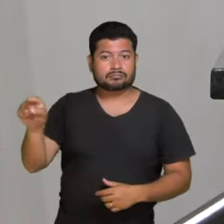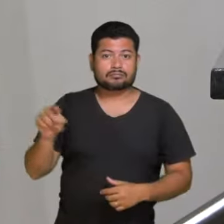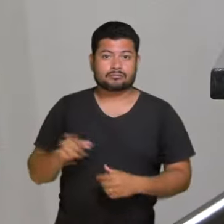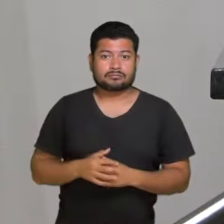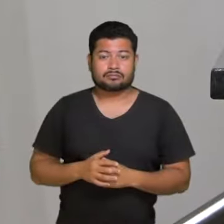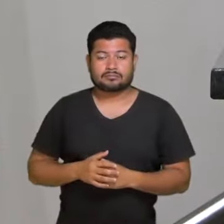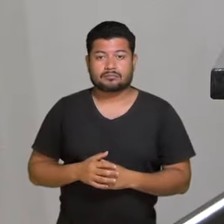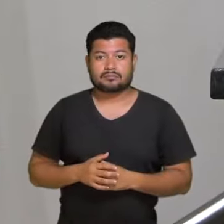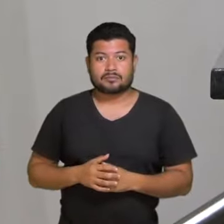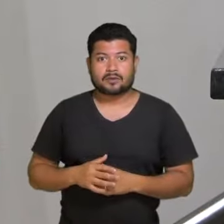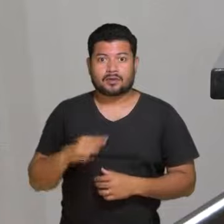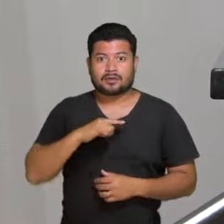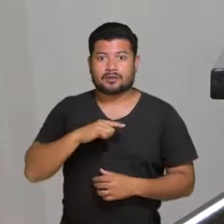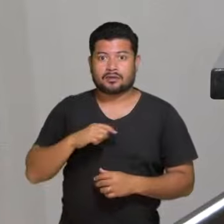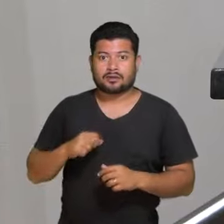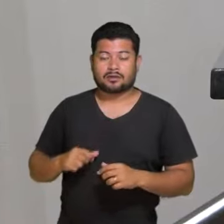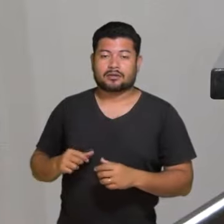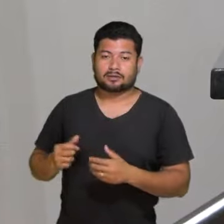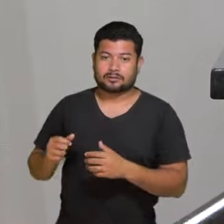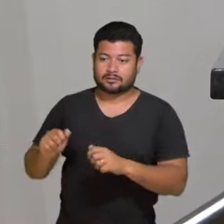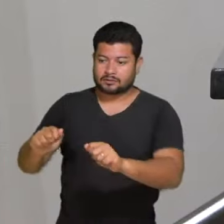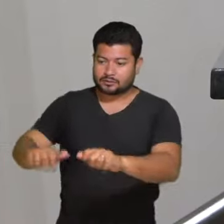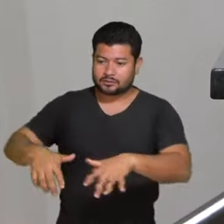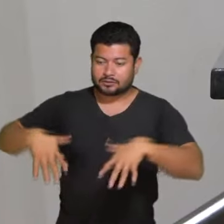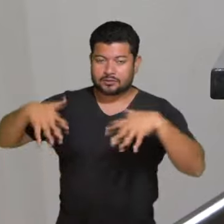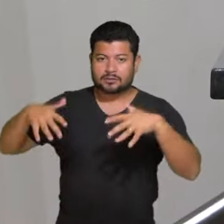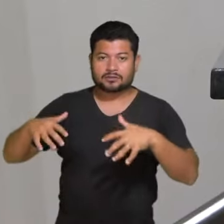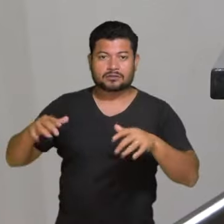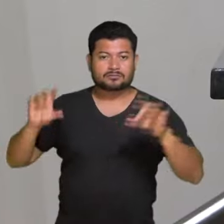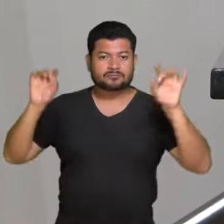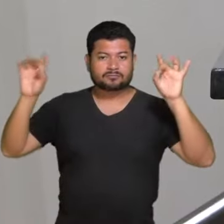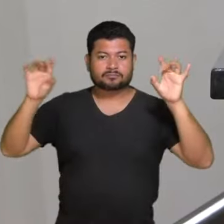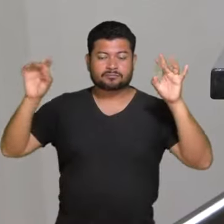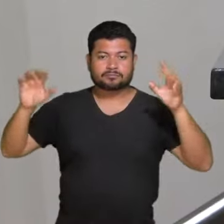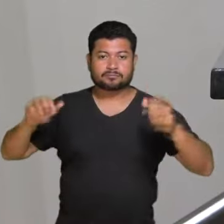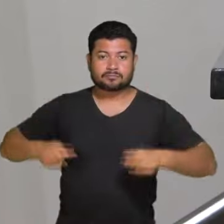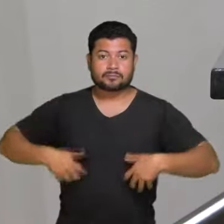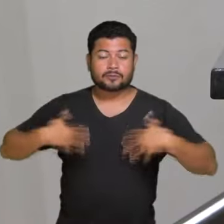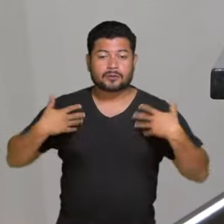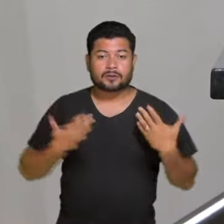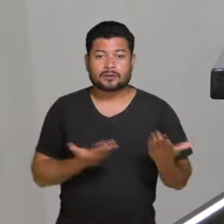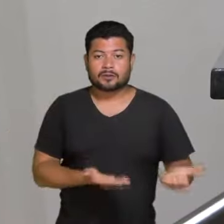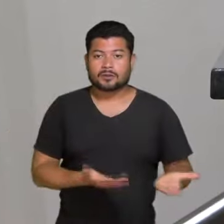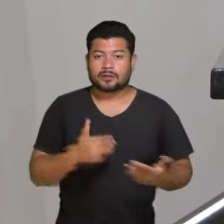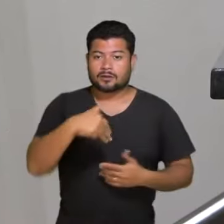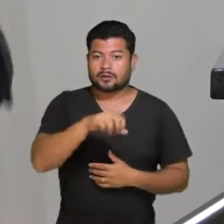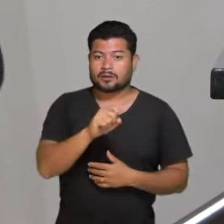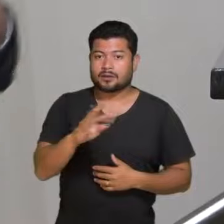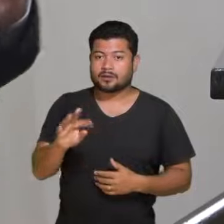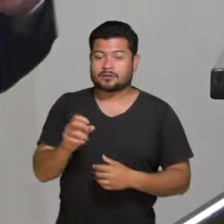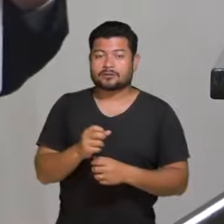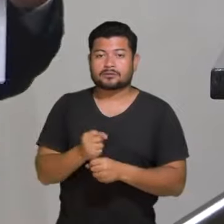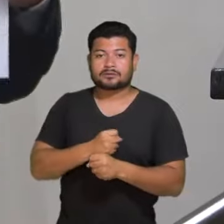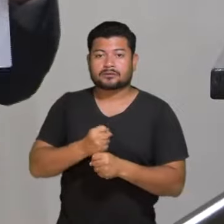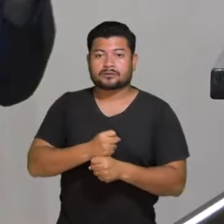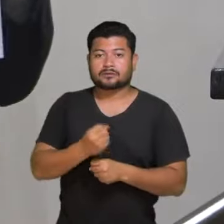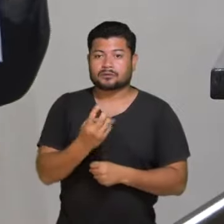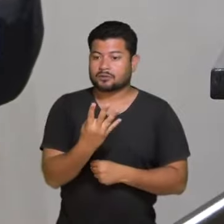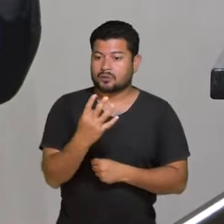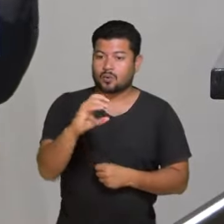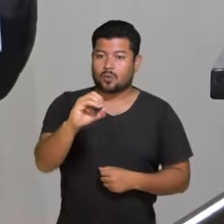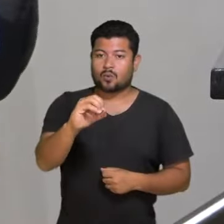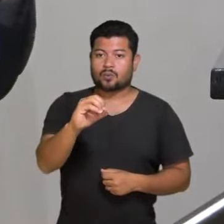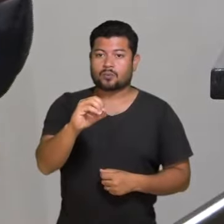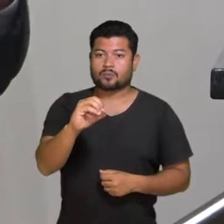realiza a sessão solene em homenagem ao MST nesta quarta-feira, comemorando 40 anos